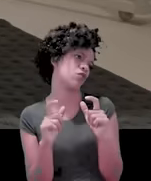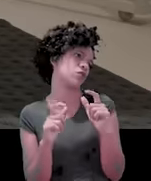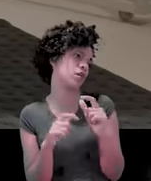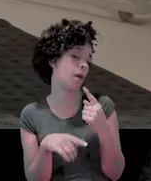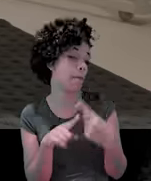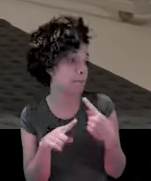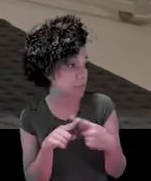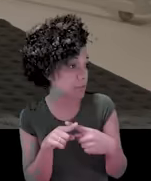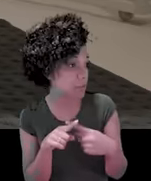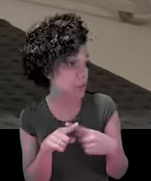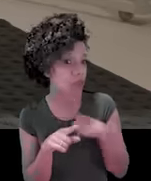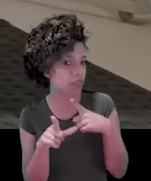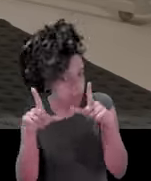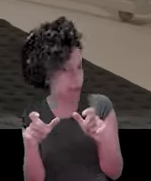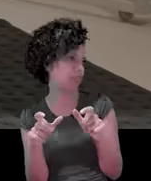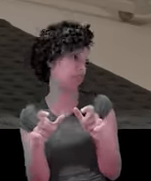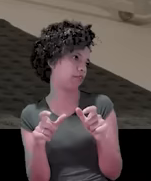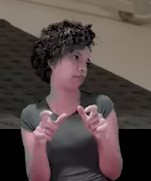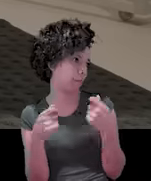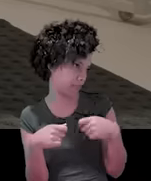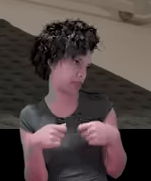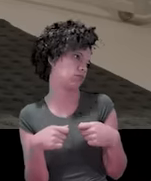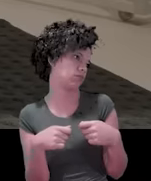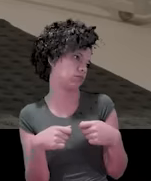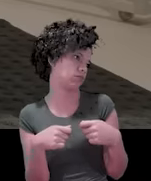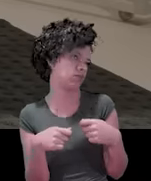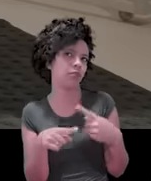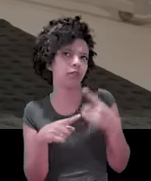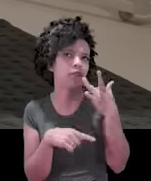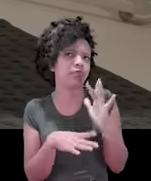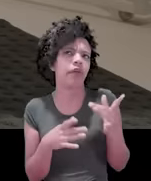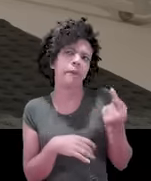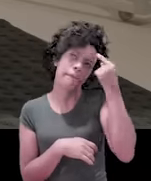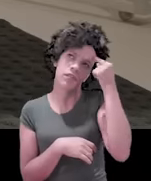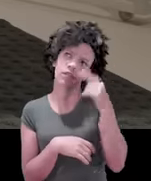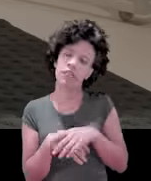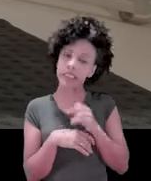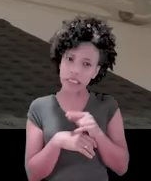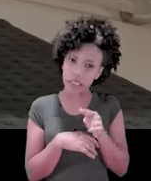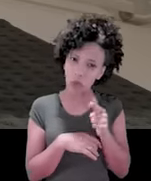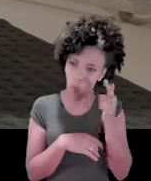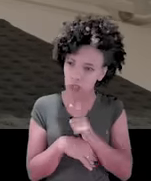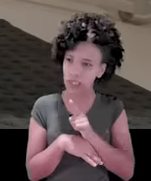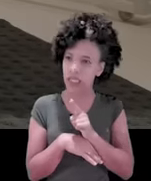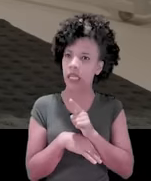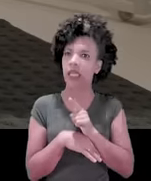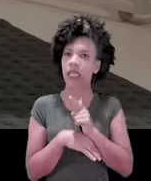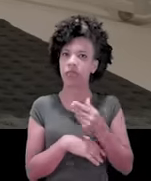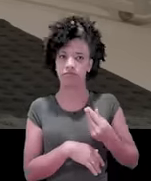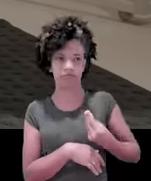eu bati Por que eu te liguei eu sempre dessa foto O que é sei lá passou lá na cabeça assim se eu sair daqui